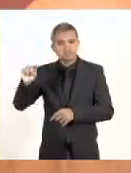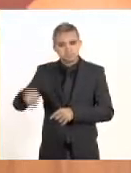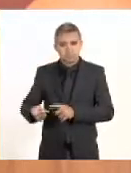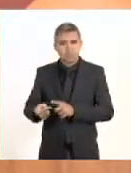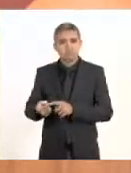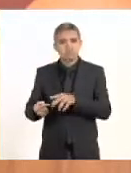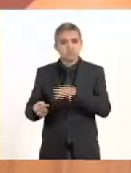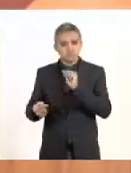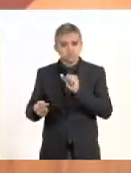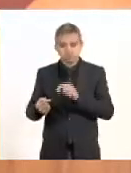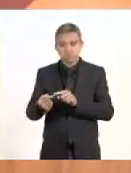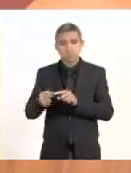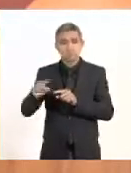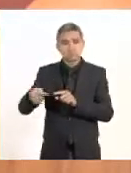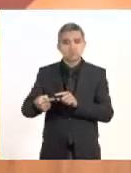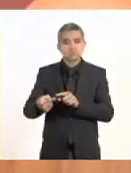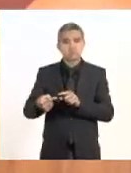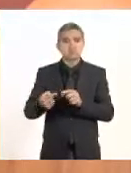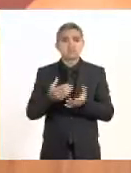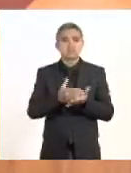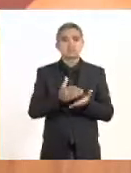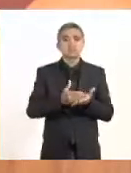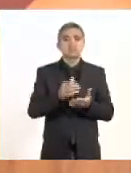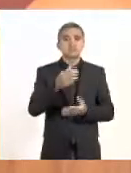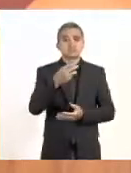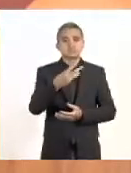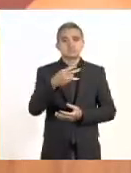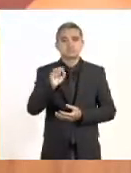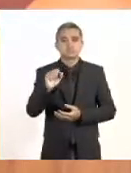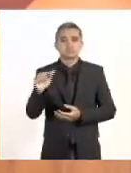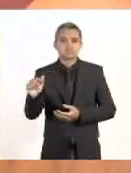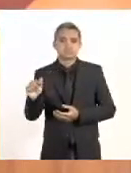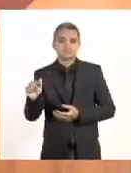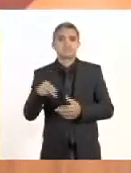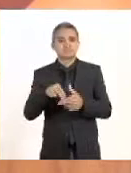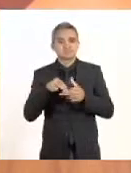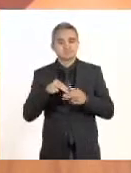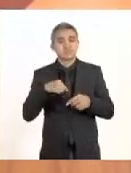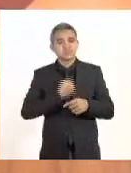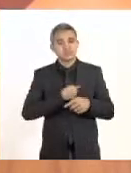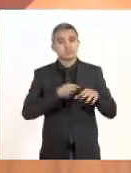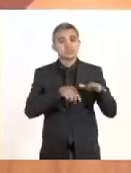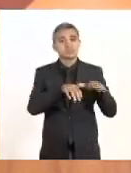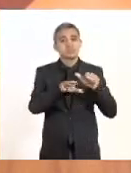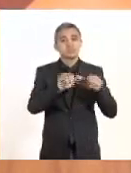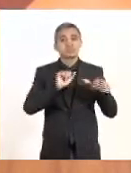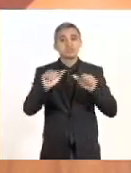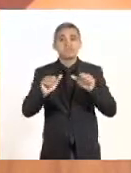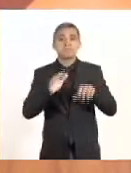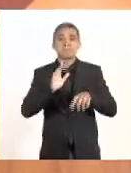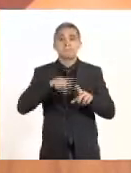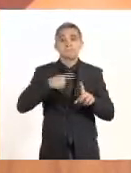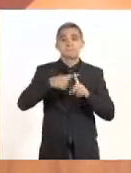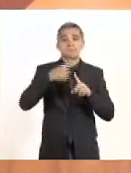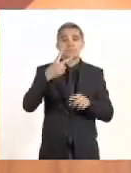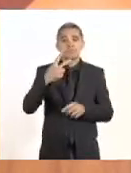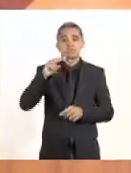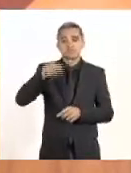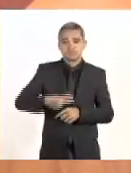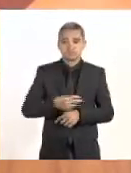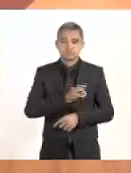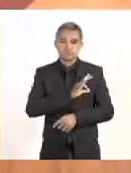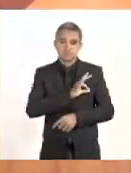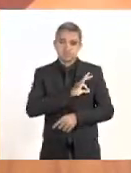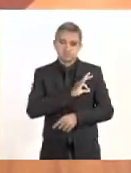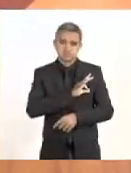apenas 387, que nós possamos, nessa experiência, assim, o fazer através do chamamento de pelo menos mais 2.000